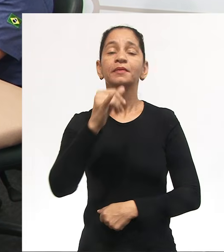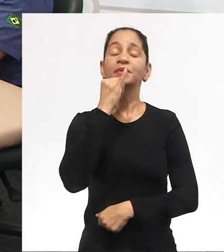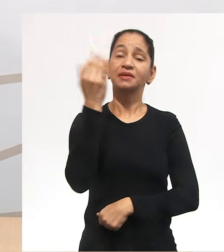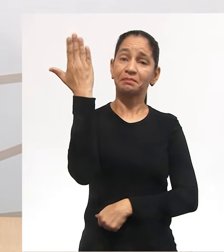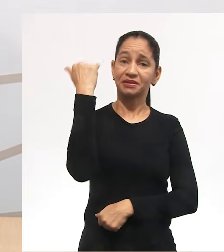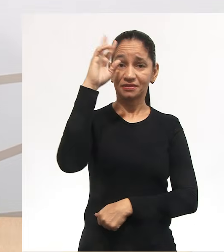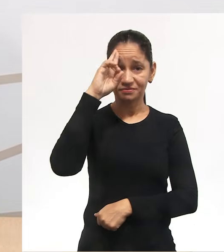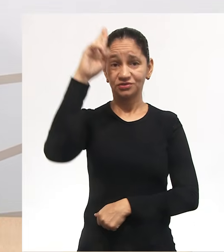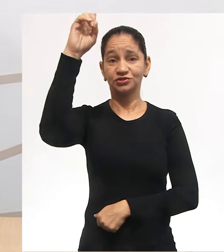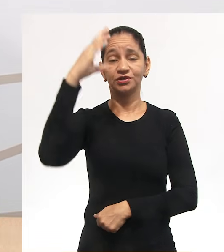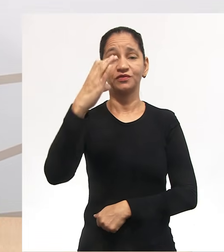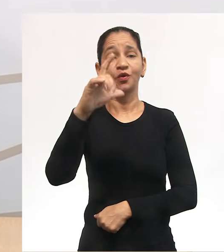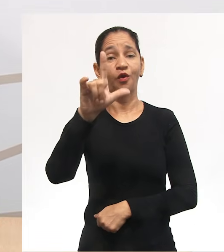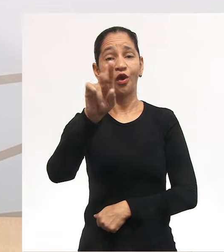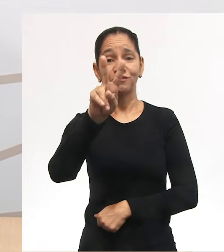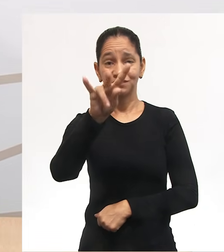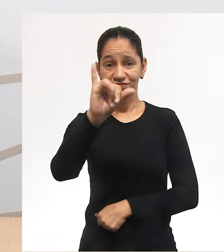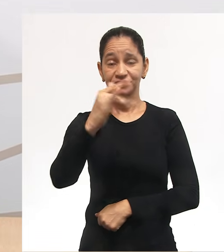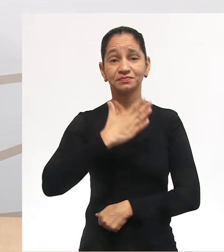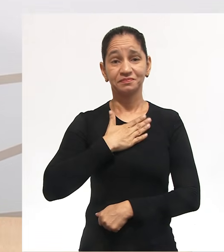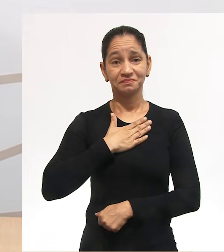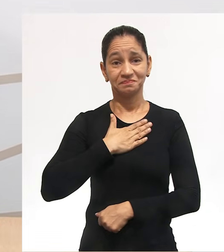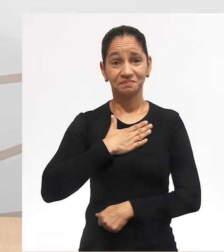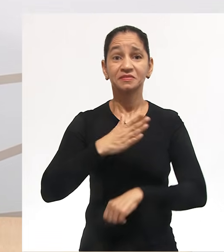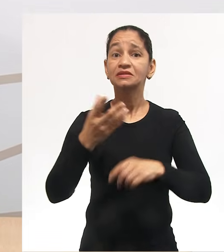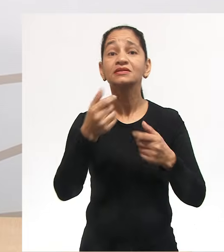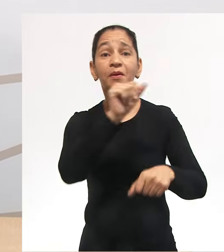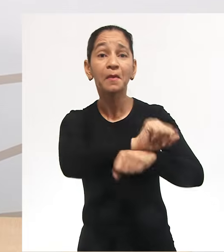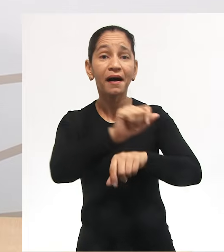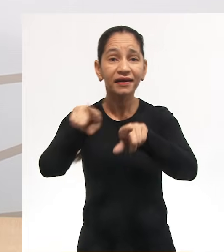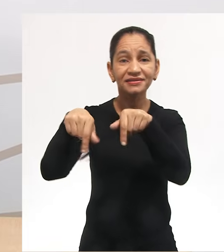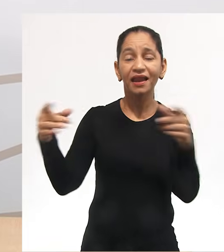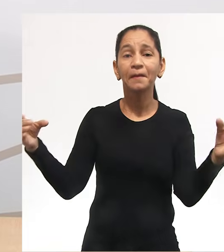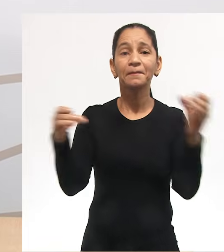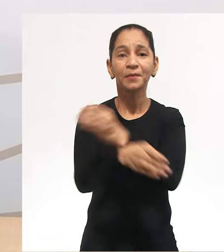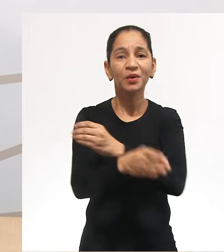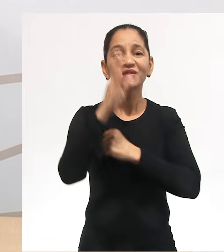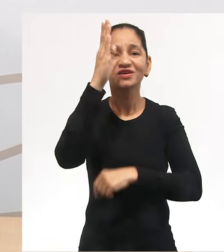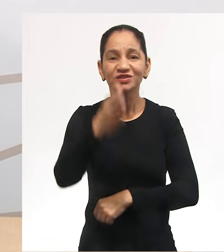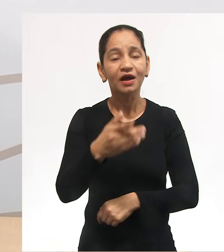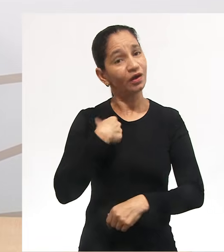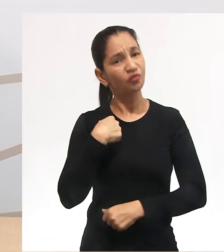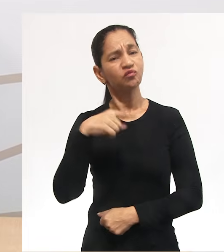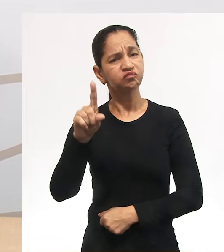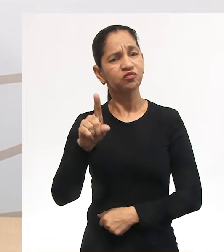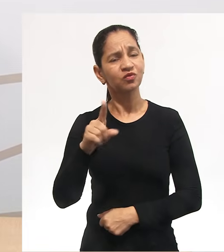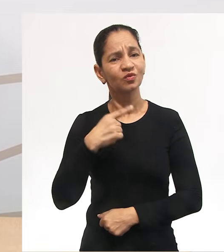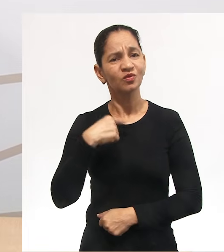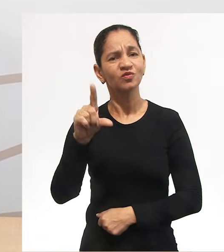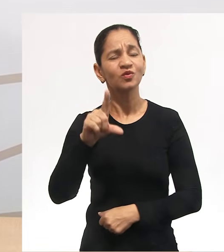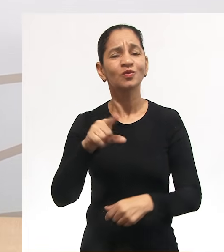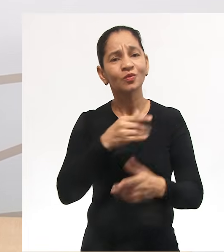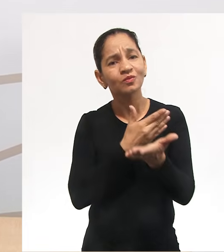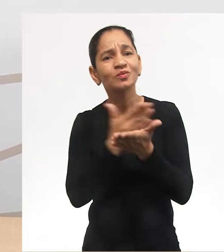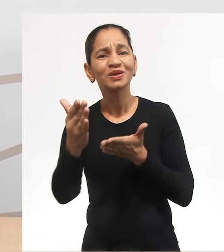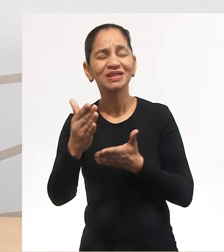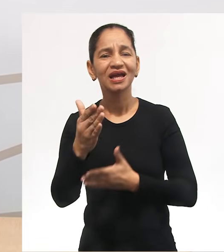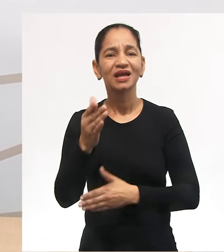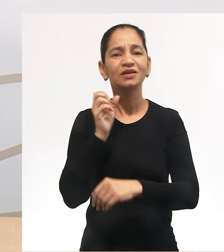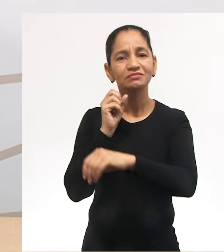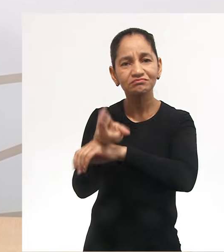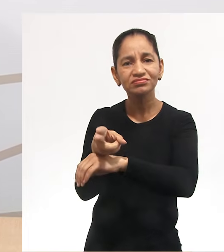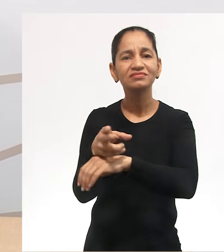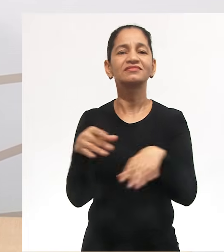aí na época o professor Clóvis falou: "Não, você vem então com a gente, pode vir que tem uma sala ali te esperando". Eu falei: "Opa, então vamos